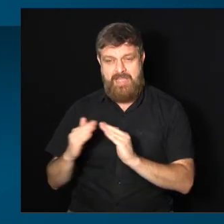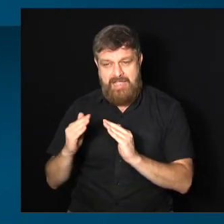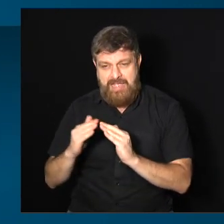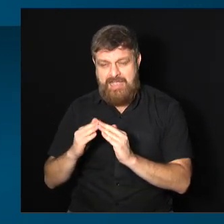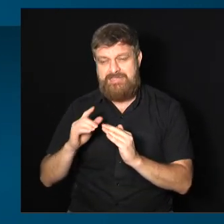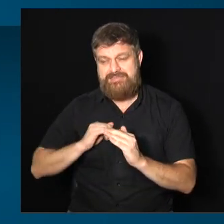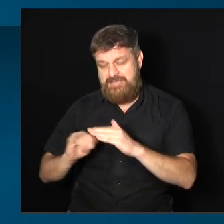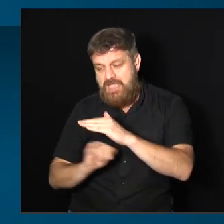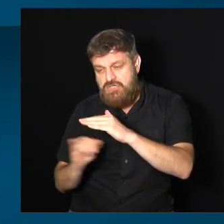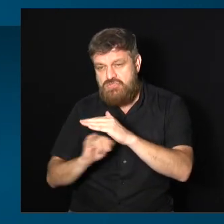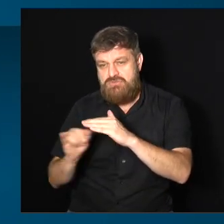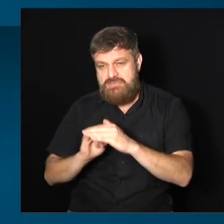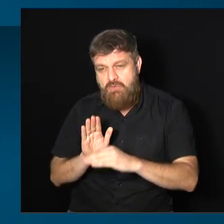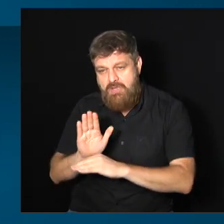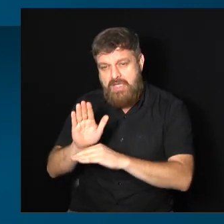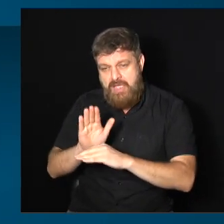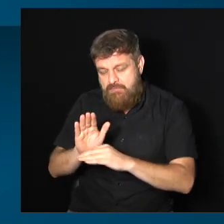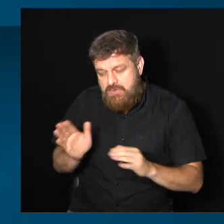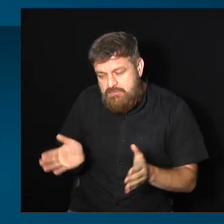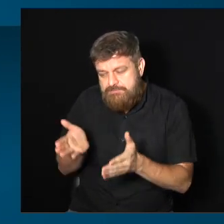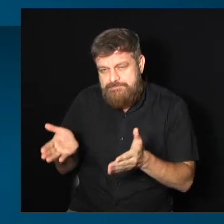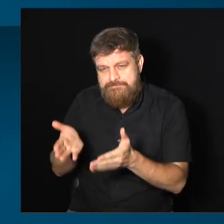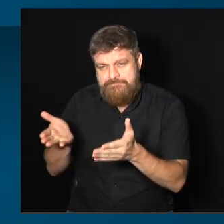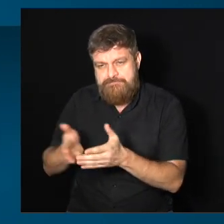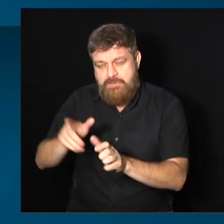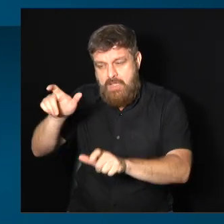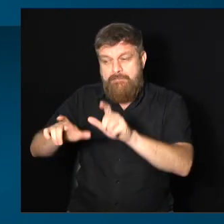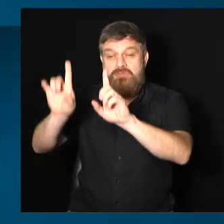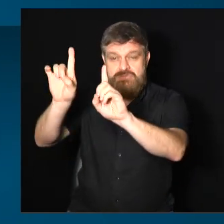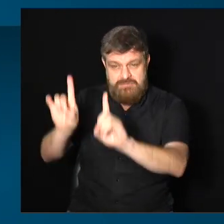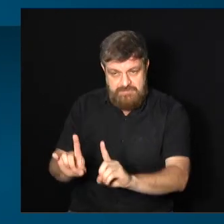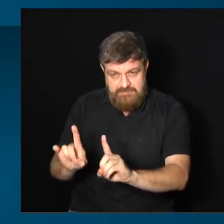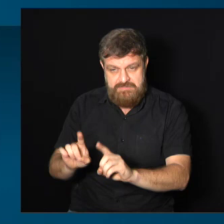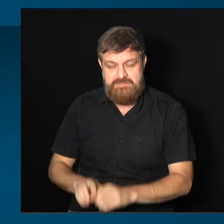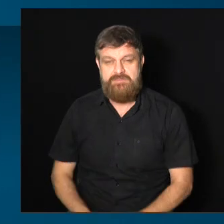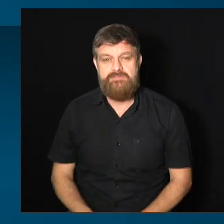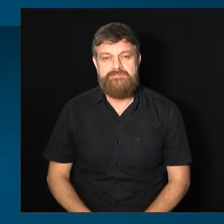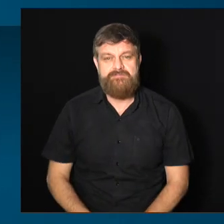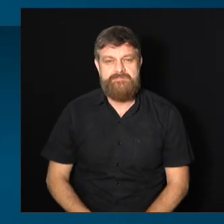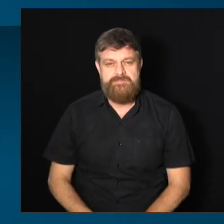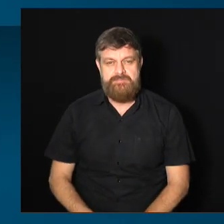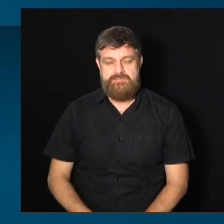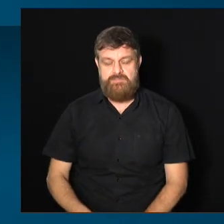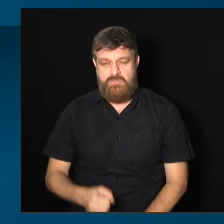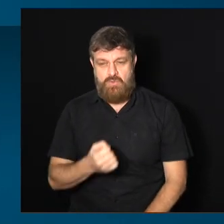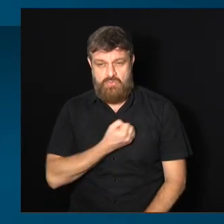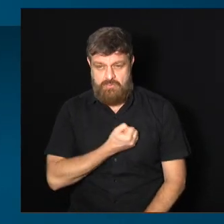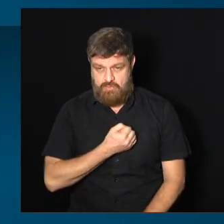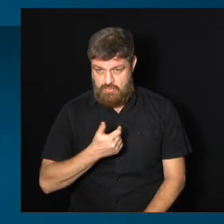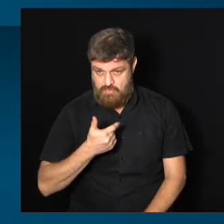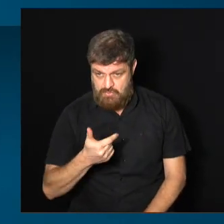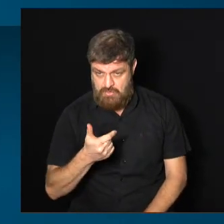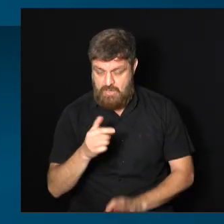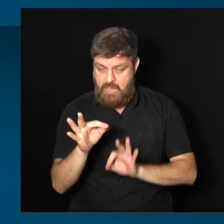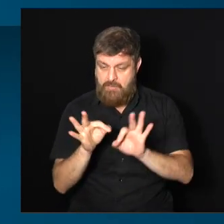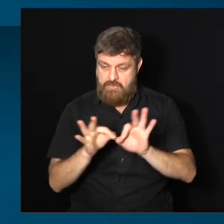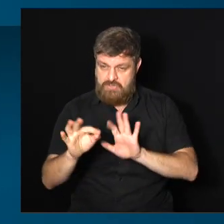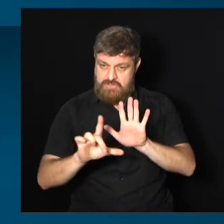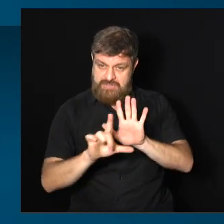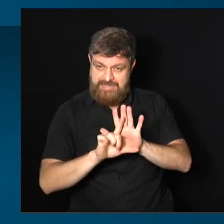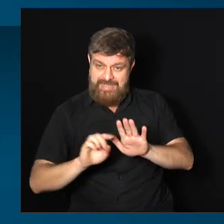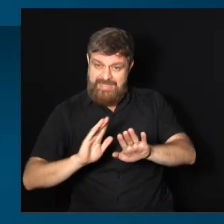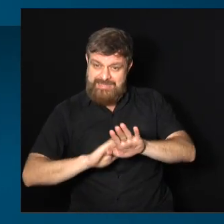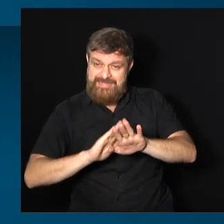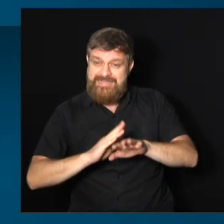por entidades de apoio e integração a pessoas com deficiência. O item 2 é o projeto de lei de autoria do